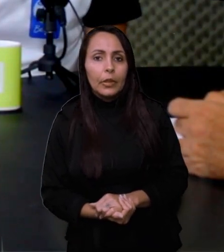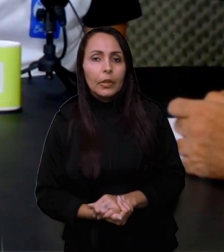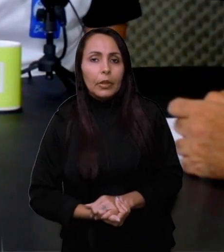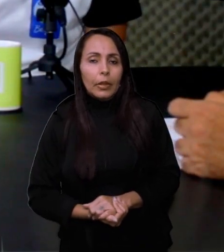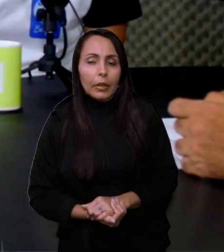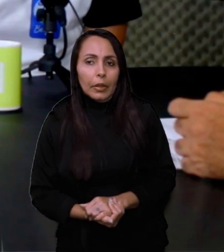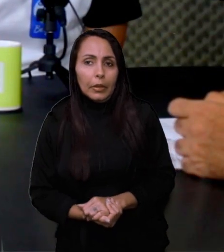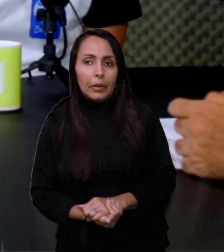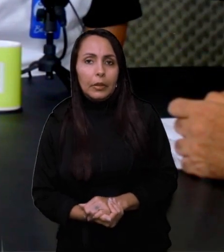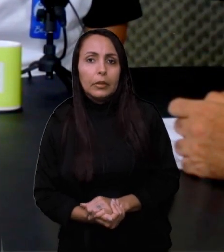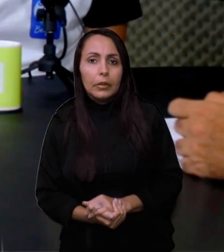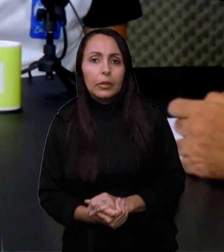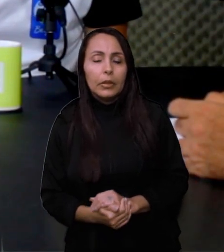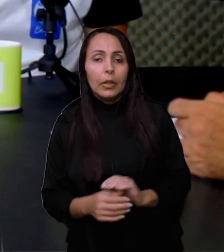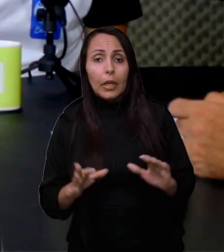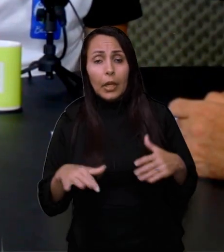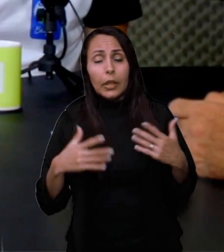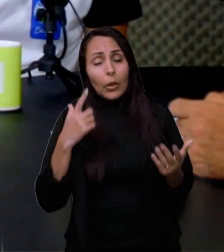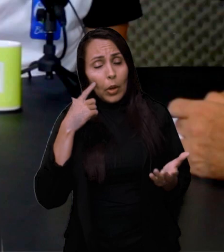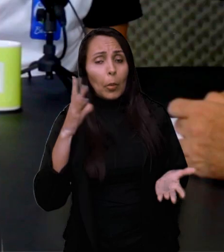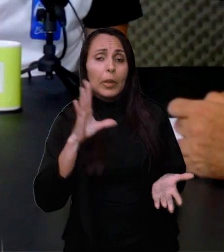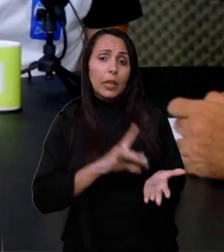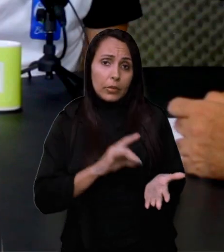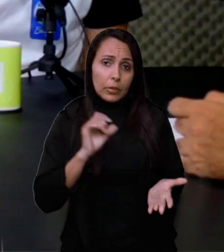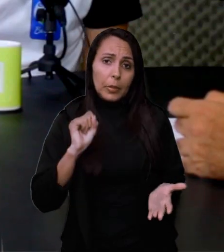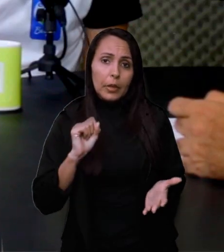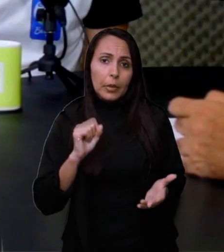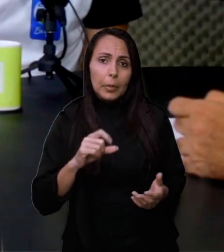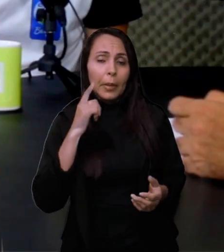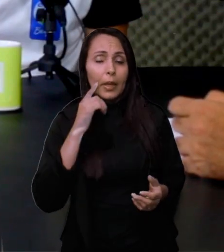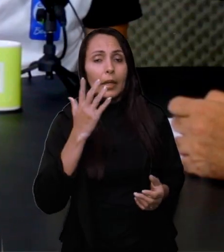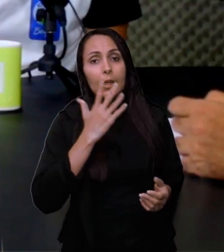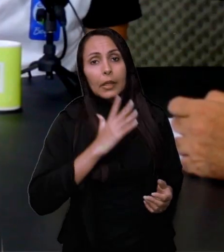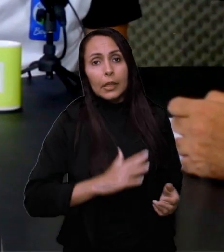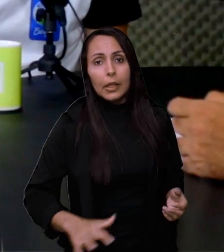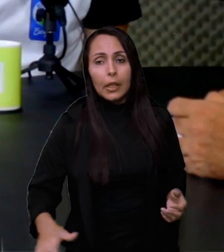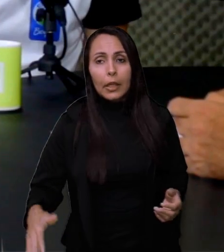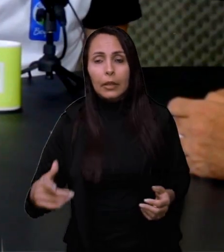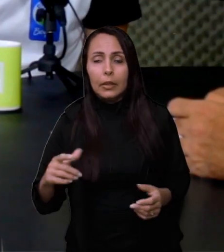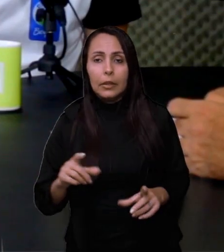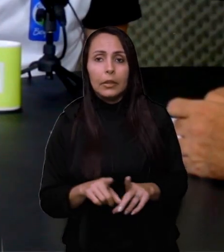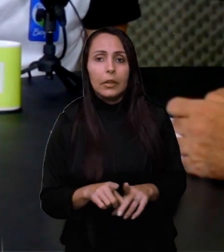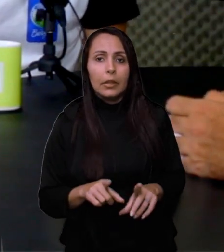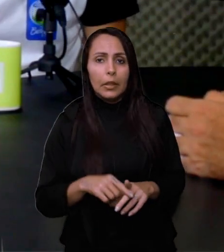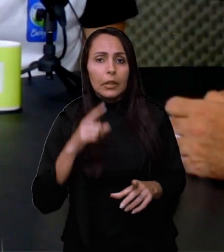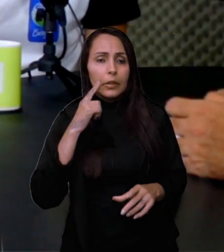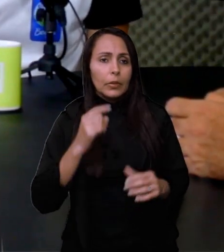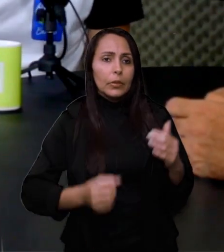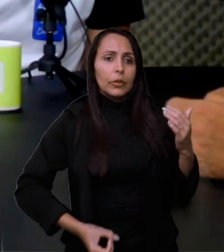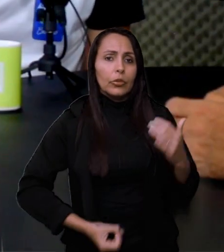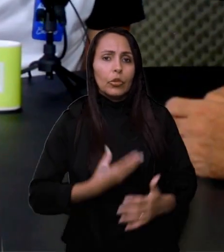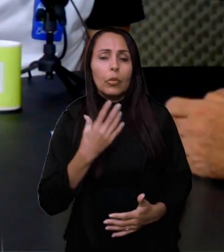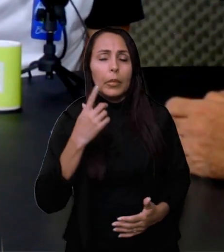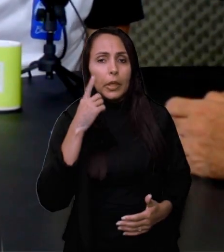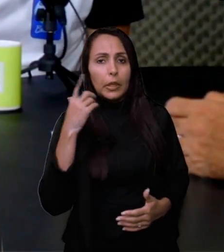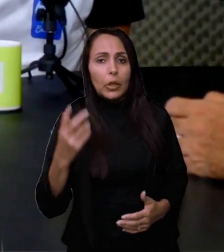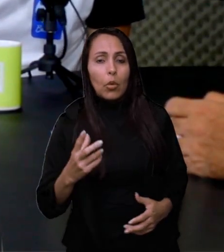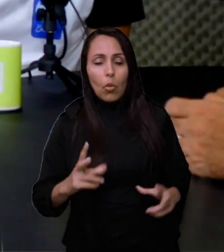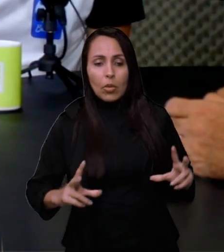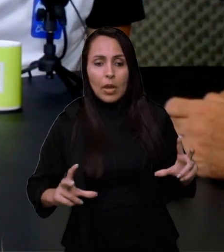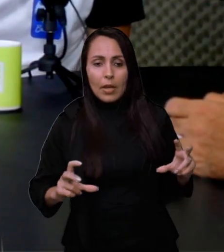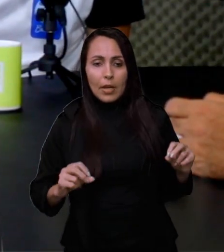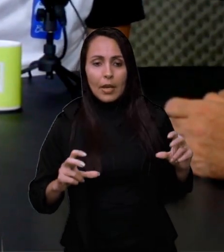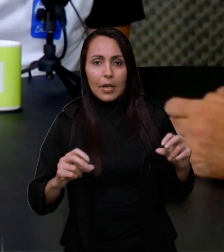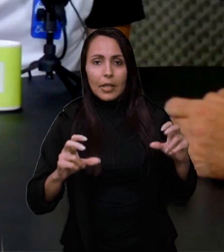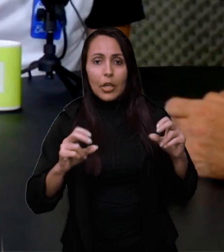gente. Então, é realmente isso mesmo. Para as crianças é uma alucinação, né? Descobrir que o caranguejo uma vez já